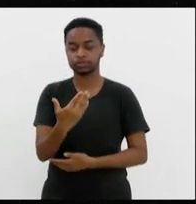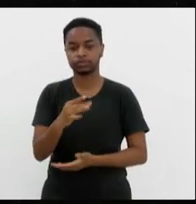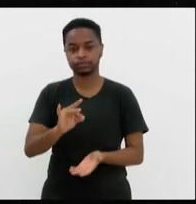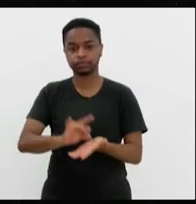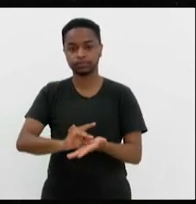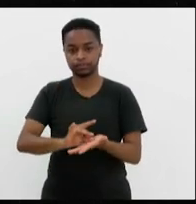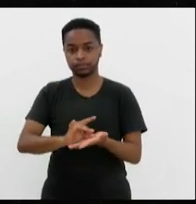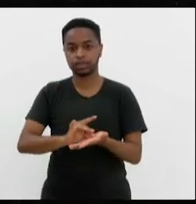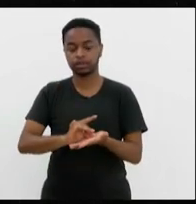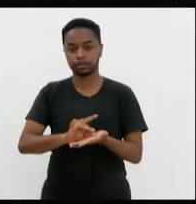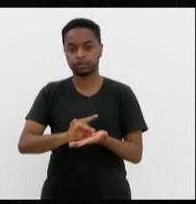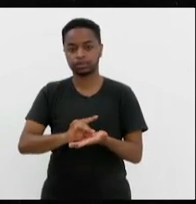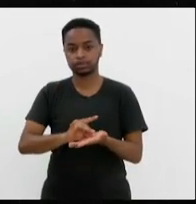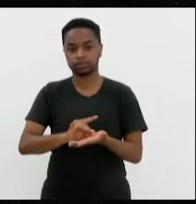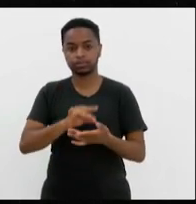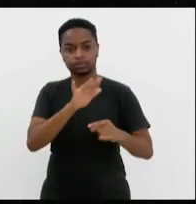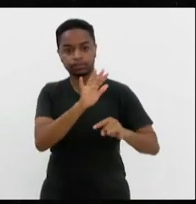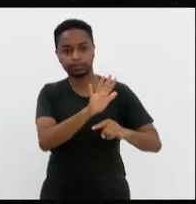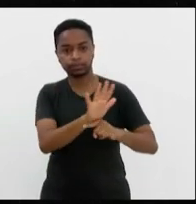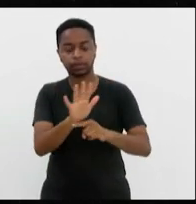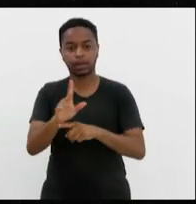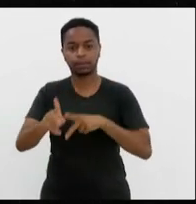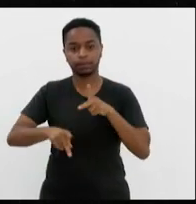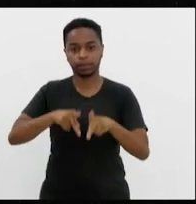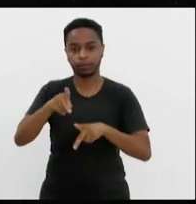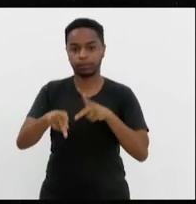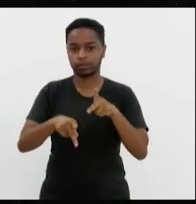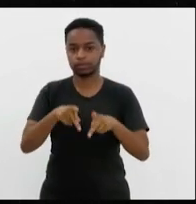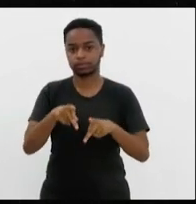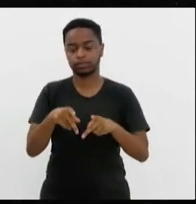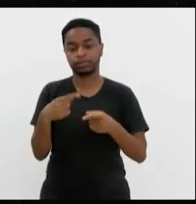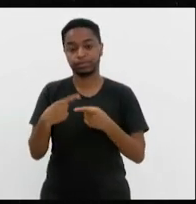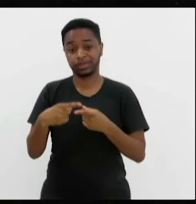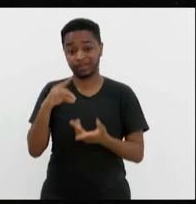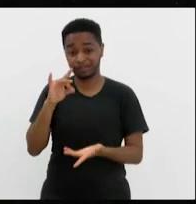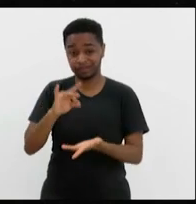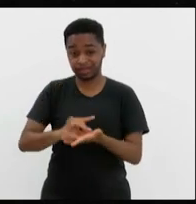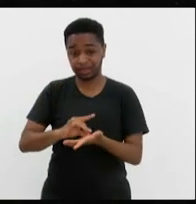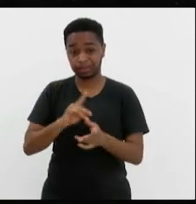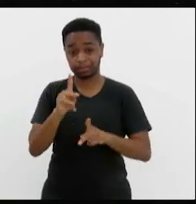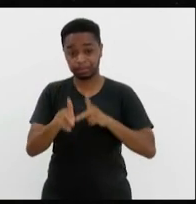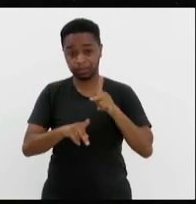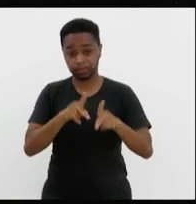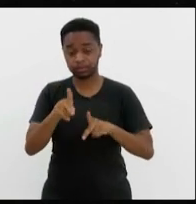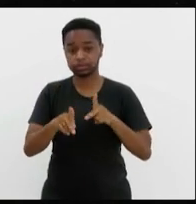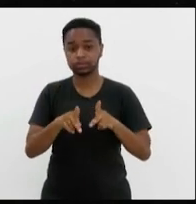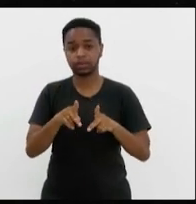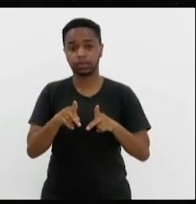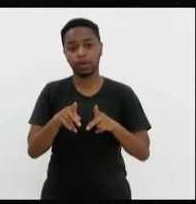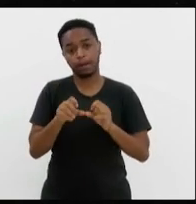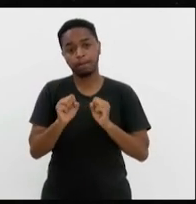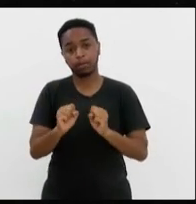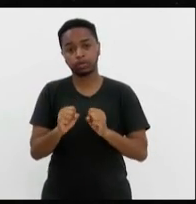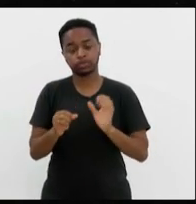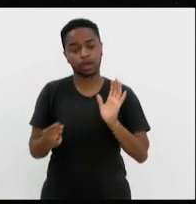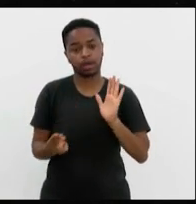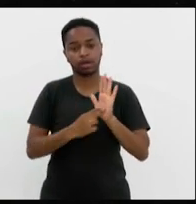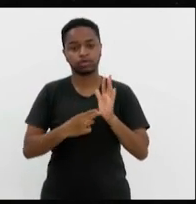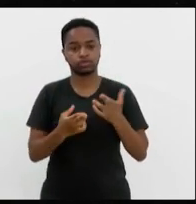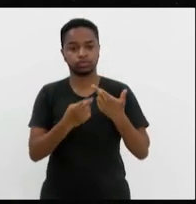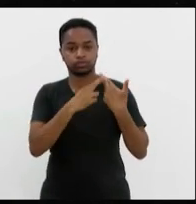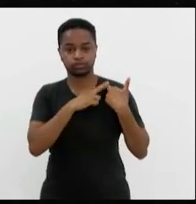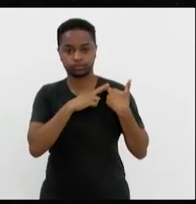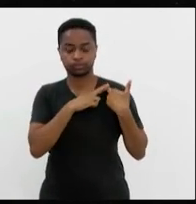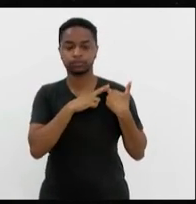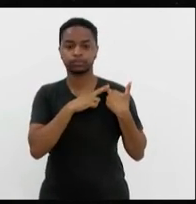realmente ajudar a população. E que, na realidade, a população possa trazer para si essa responsabilidade.